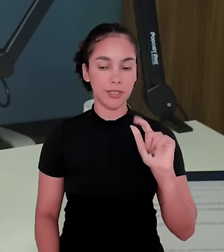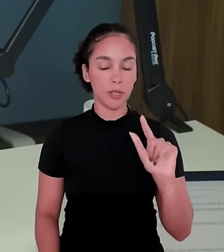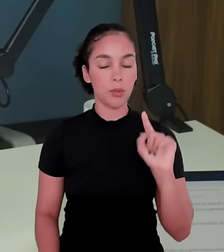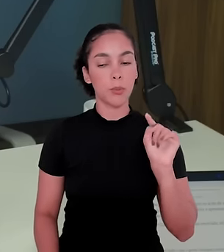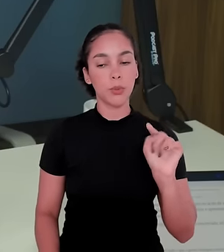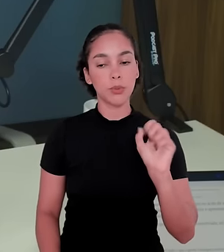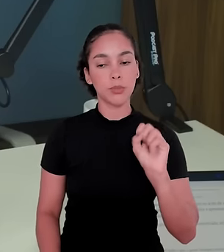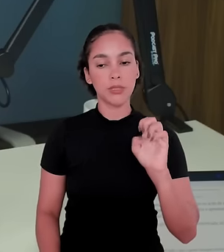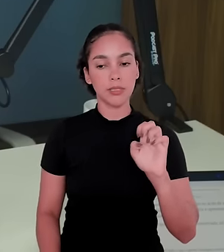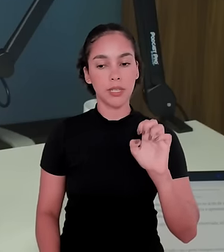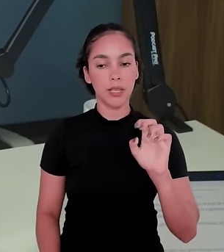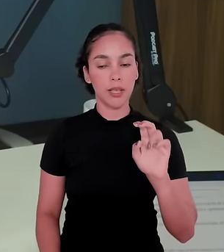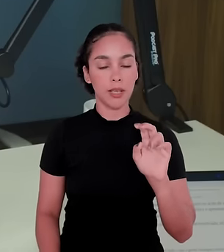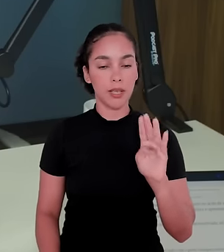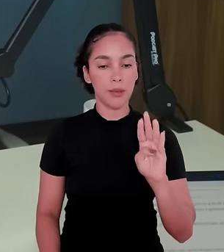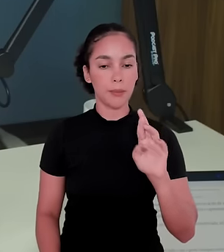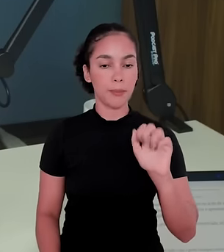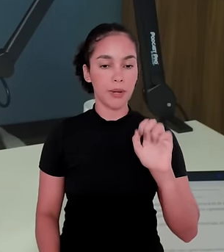www.digital.sebraesp.com.br